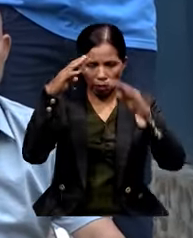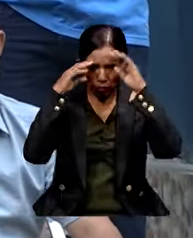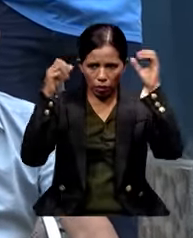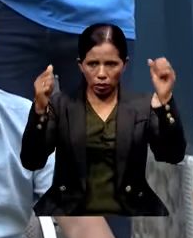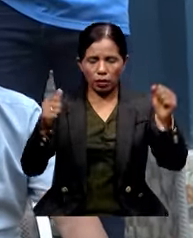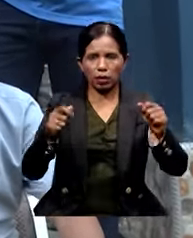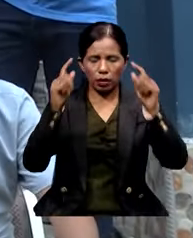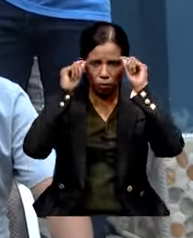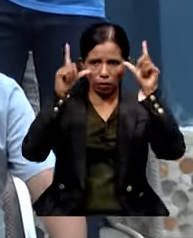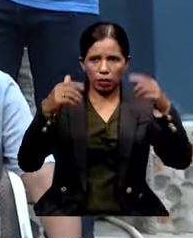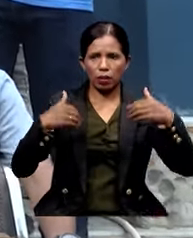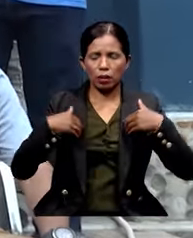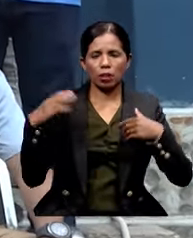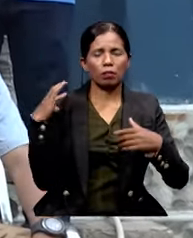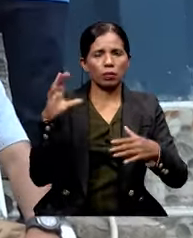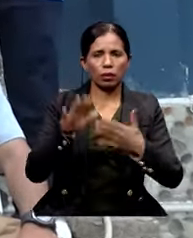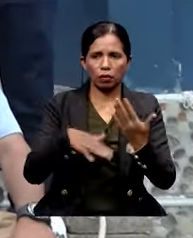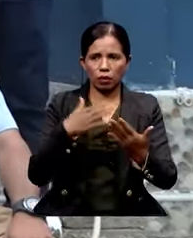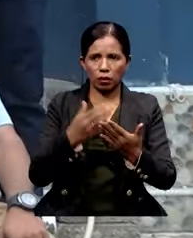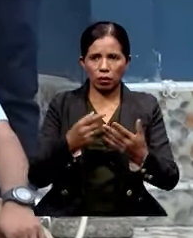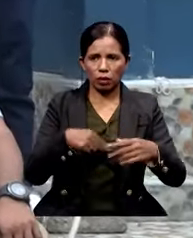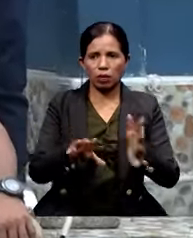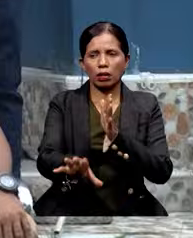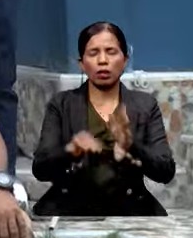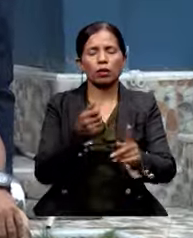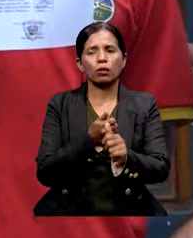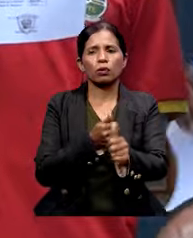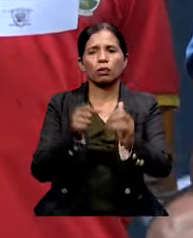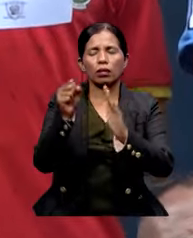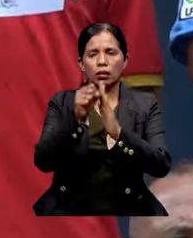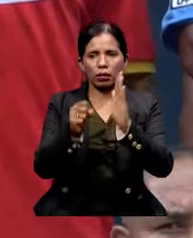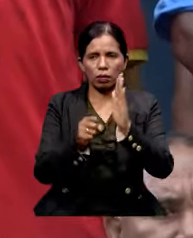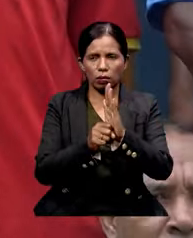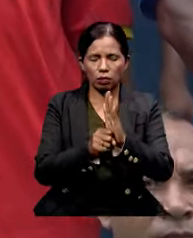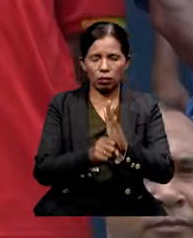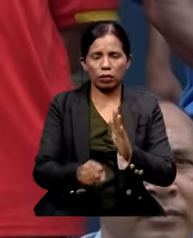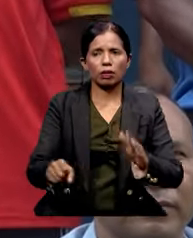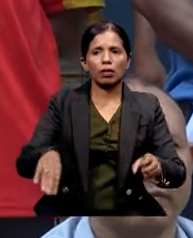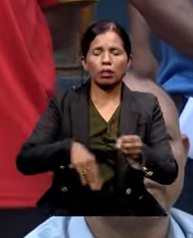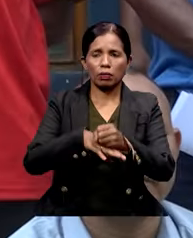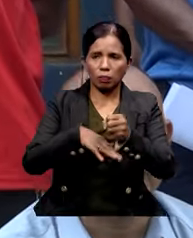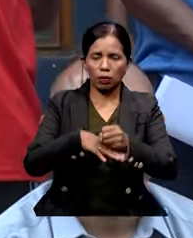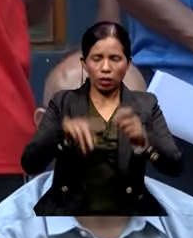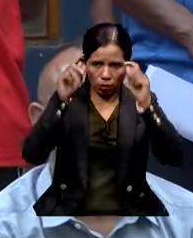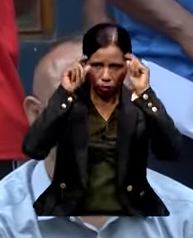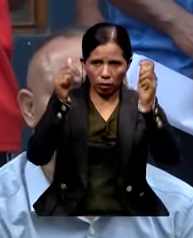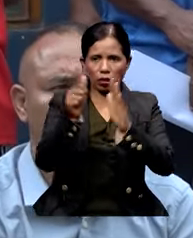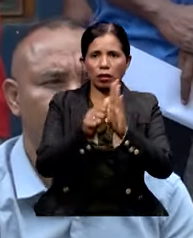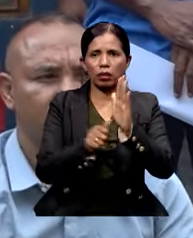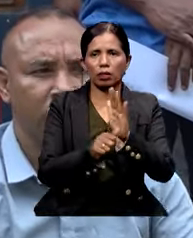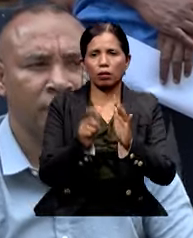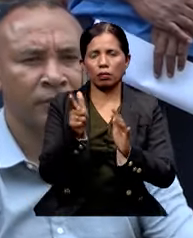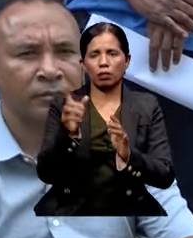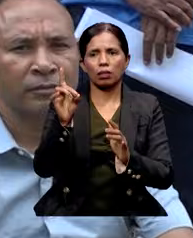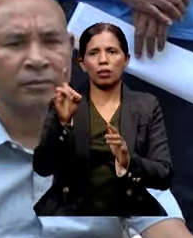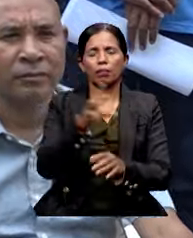Arbitragem Timor-Leste mak iha kompetensia tomak atu nomea basea ba estatutu Federasaun Futebol Timor-Leste nian iha artigu ronda sinen alinea